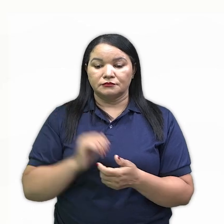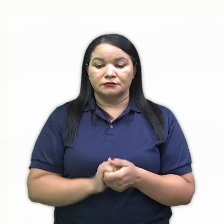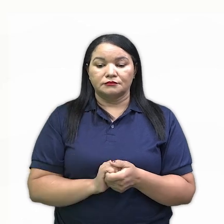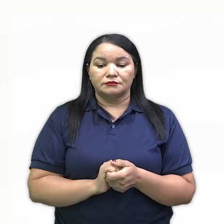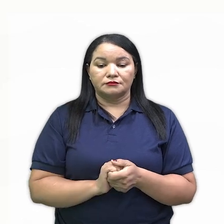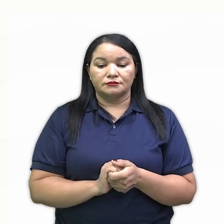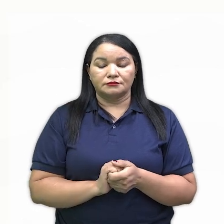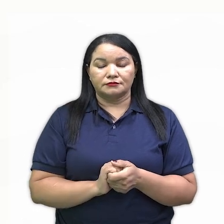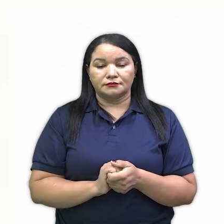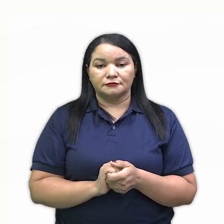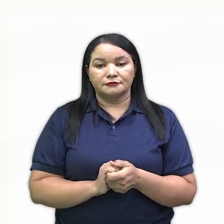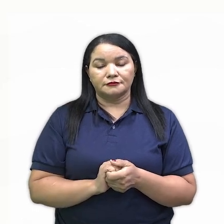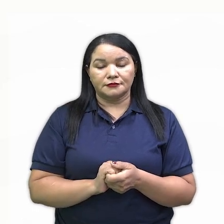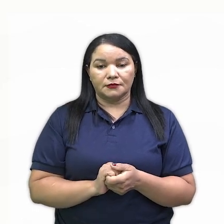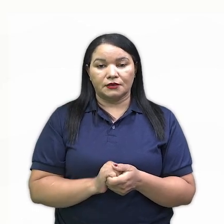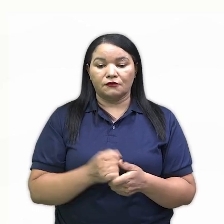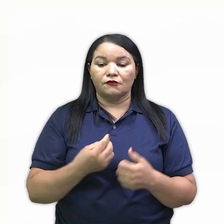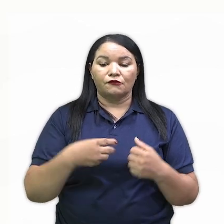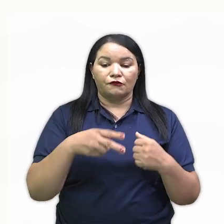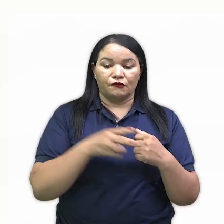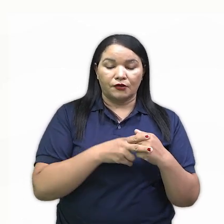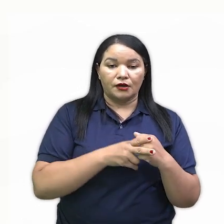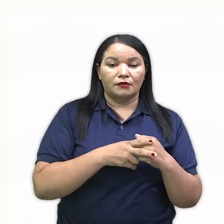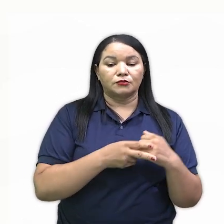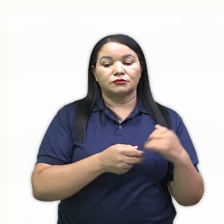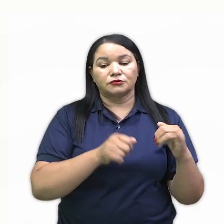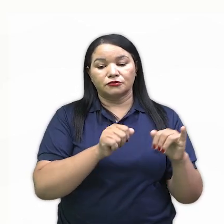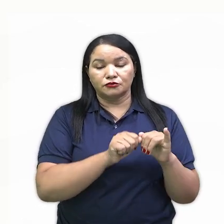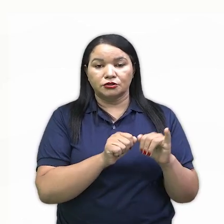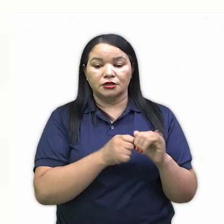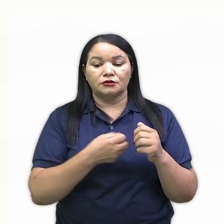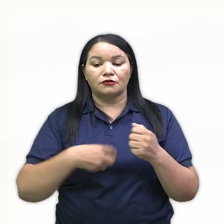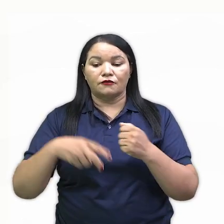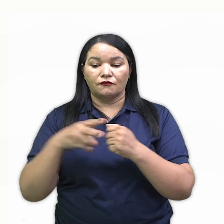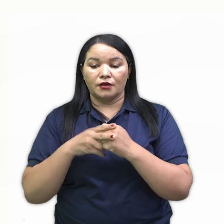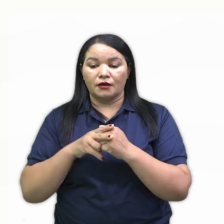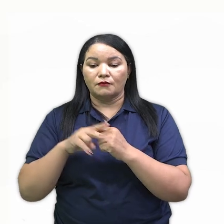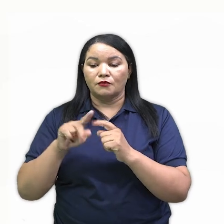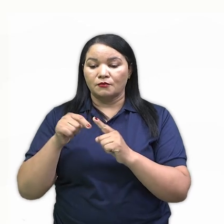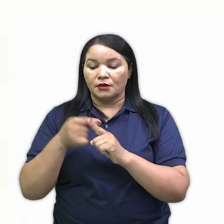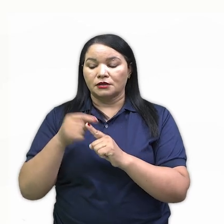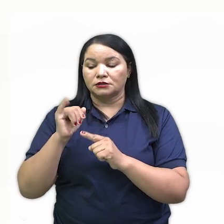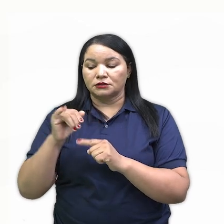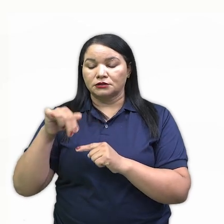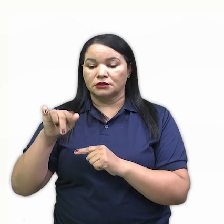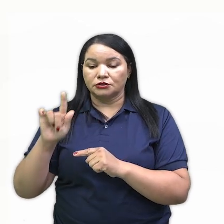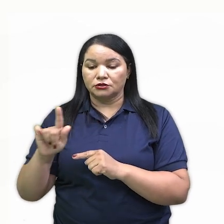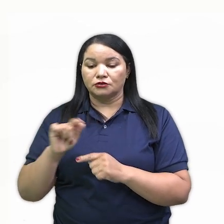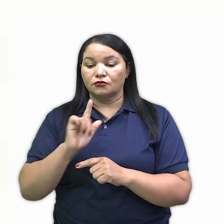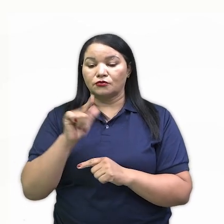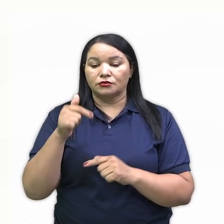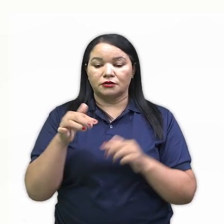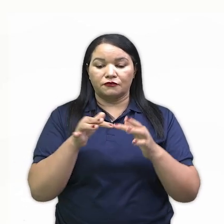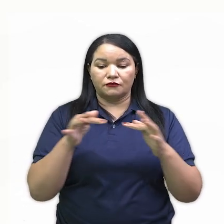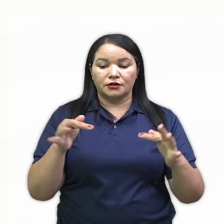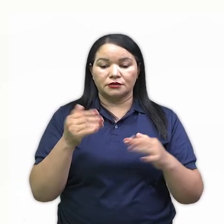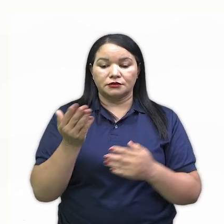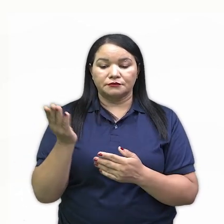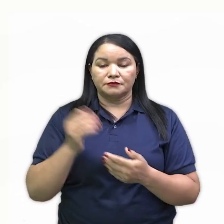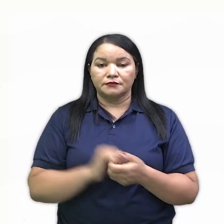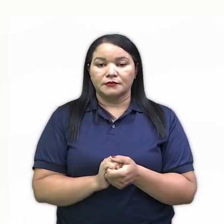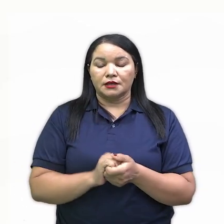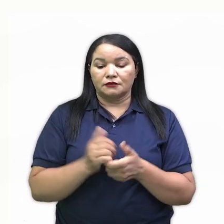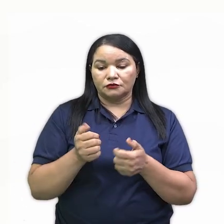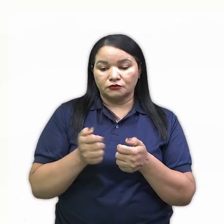e o verbo com ing. A mesma coisa aqui. Was he playing video game? Ele estava jogando